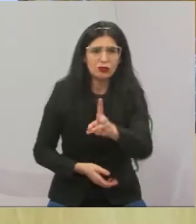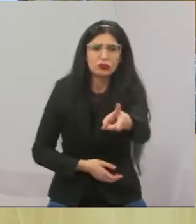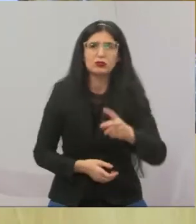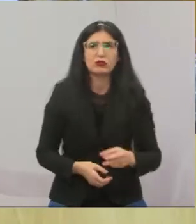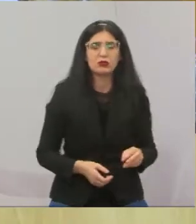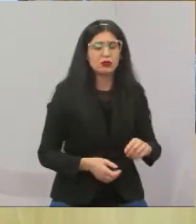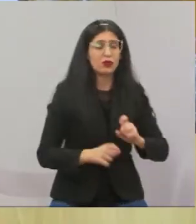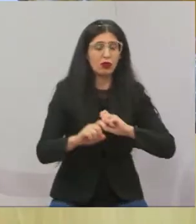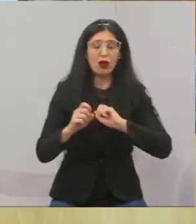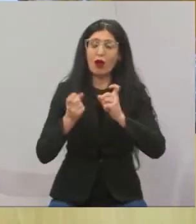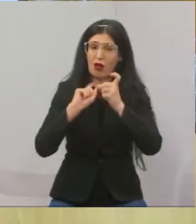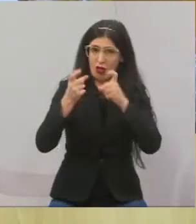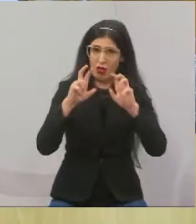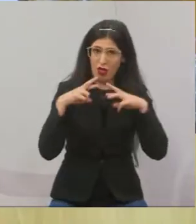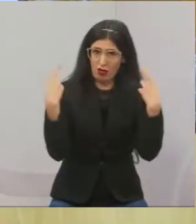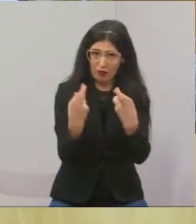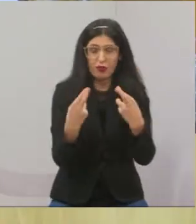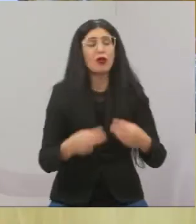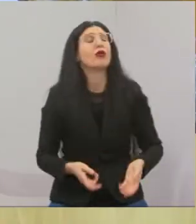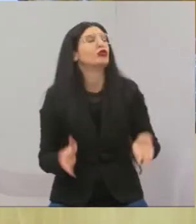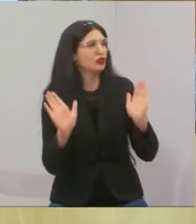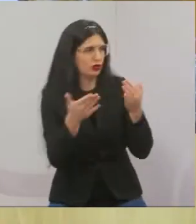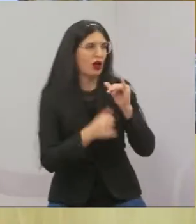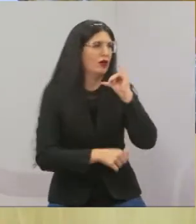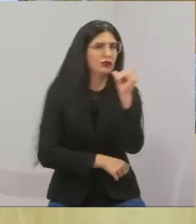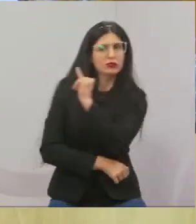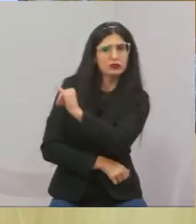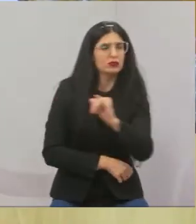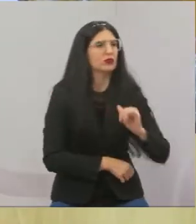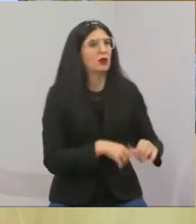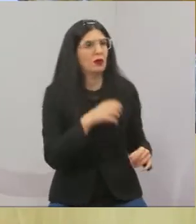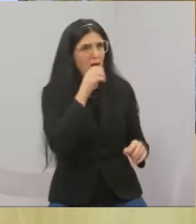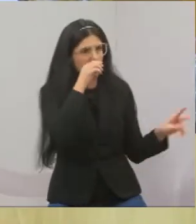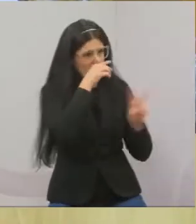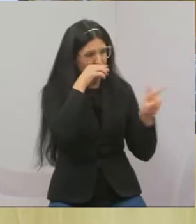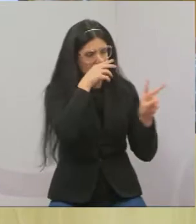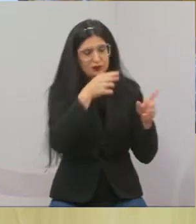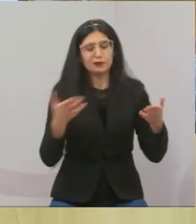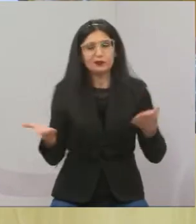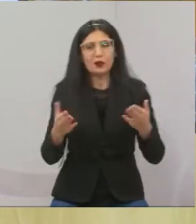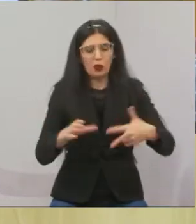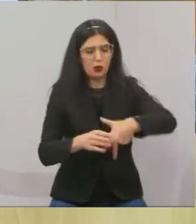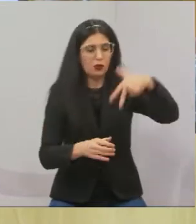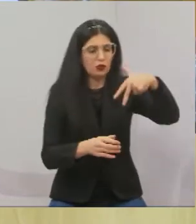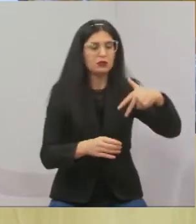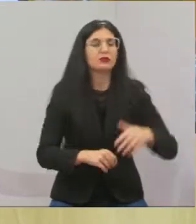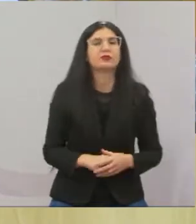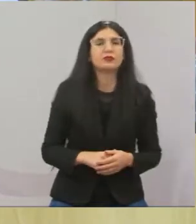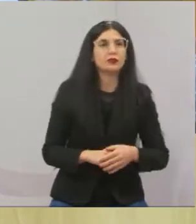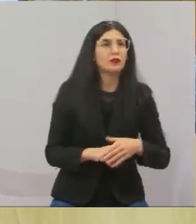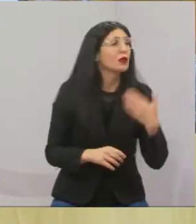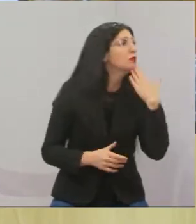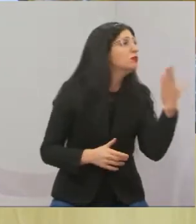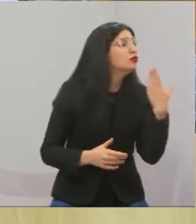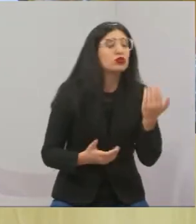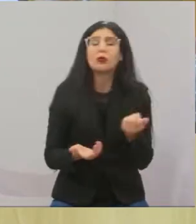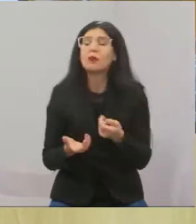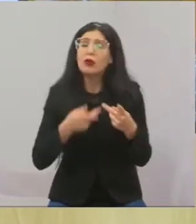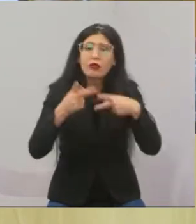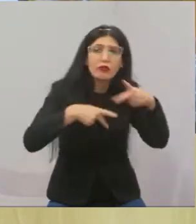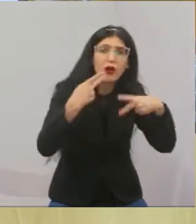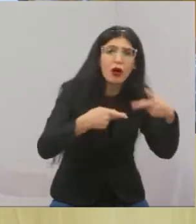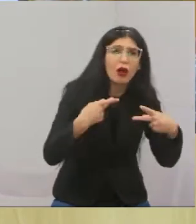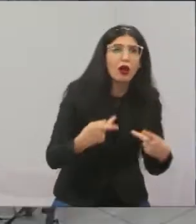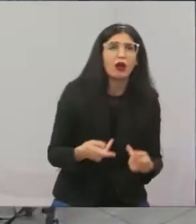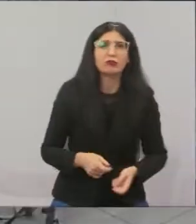Conforme previamente comunicado aos senhores vereadores, houve uma inscrição para o uso da tribuna desta casa. Assim, consulto o plenário se há